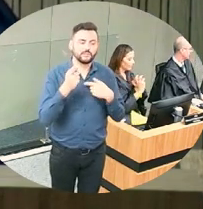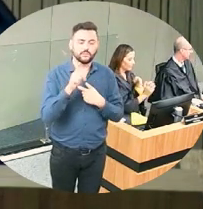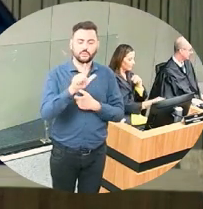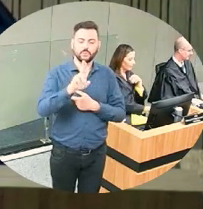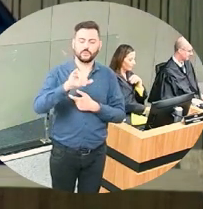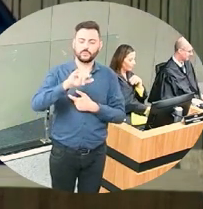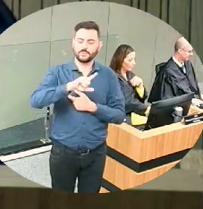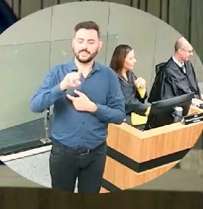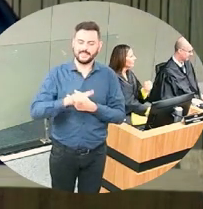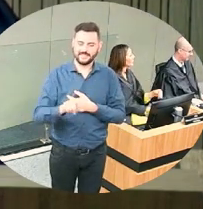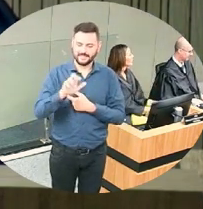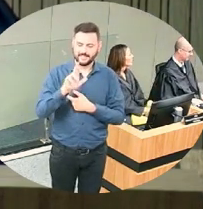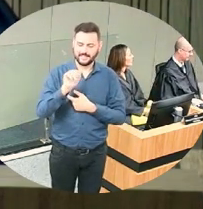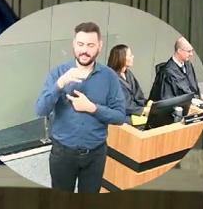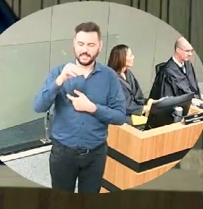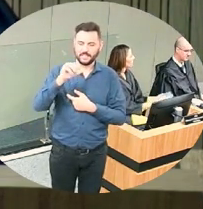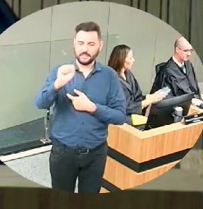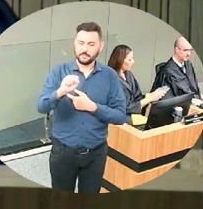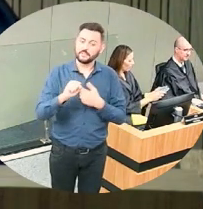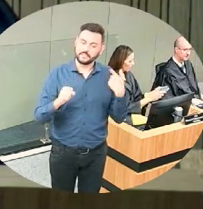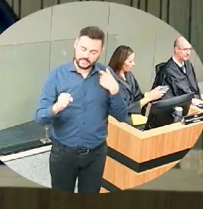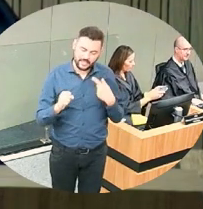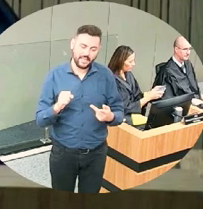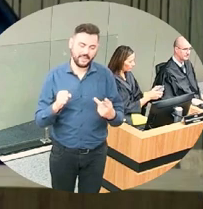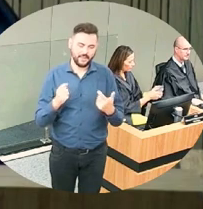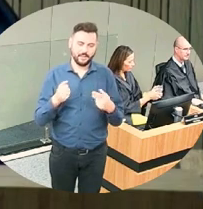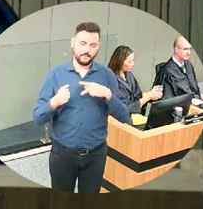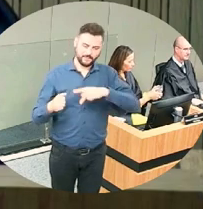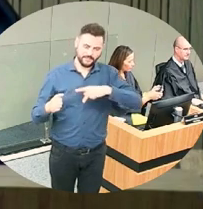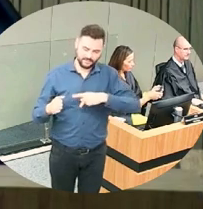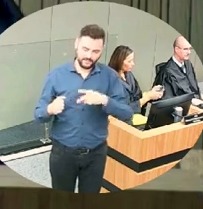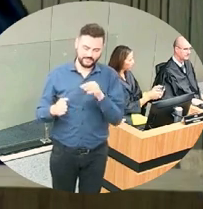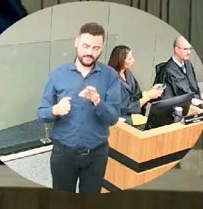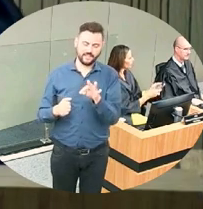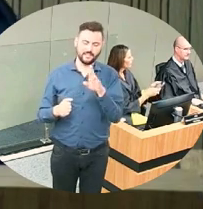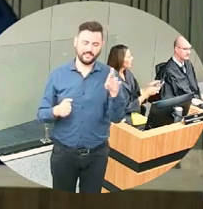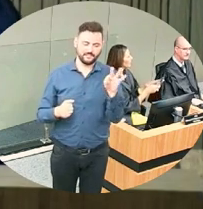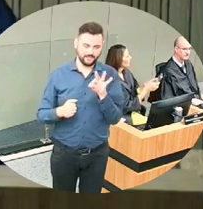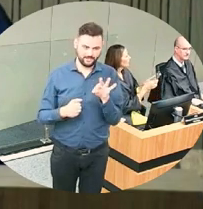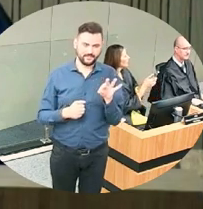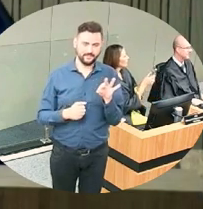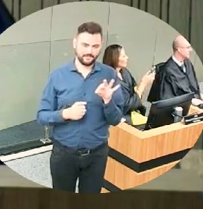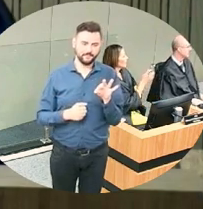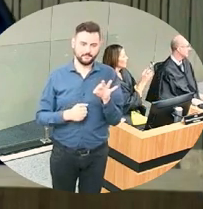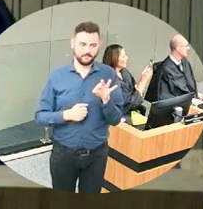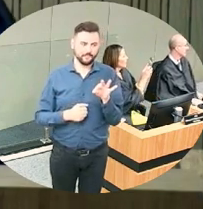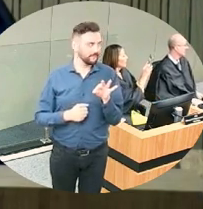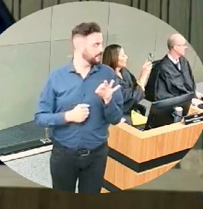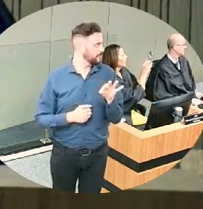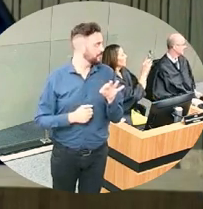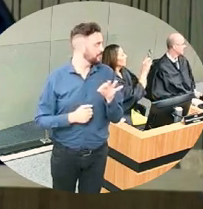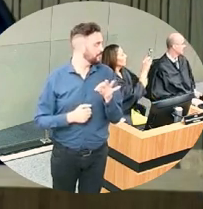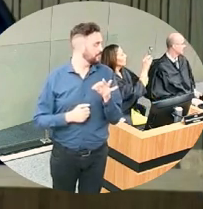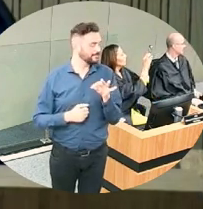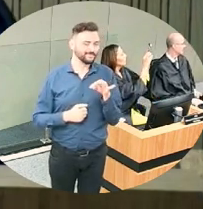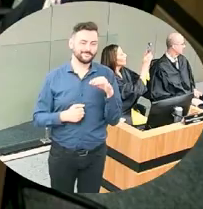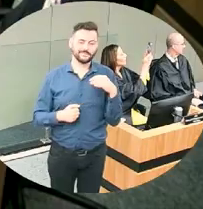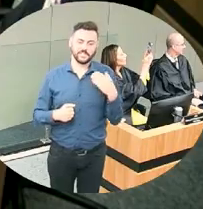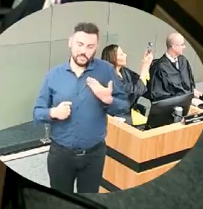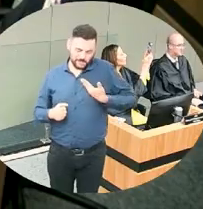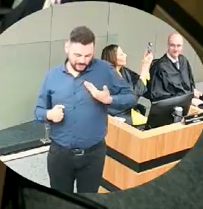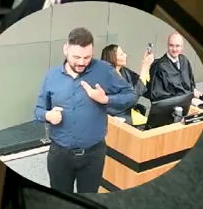Luiz Ramos neste ato representando presidente do Tribunal Superior do Trabalho meu